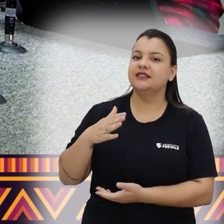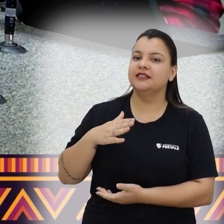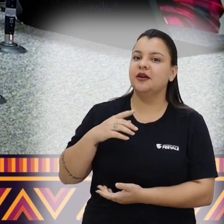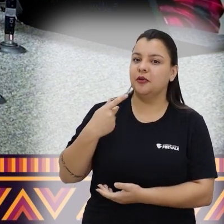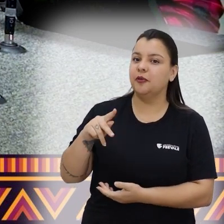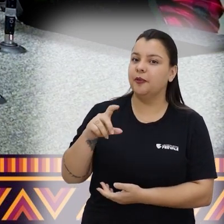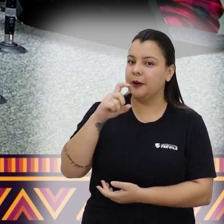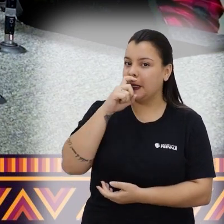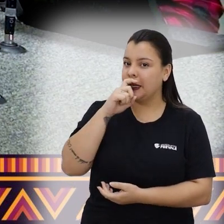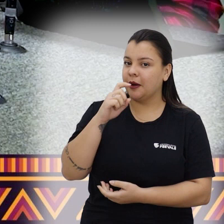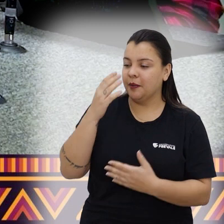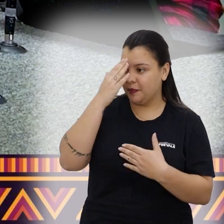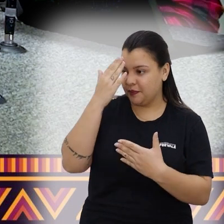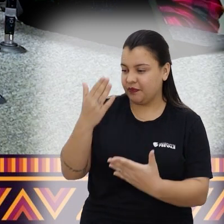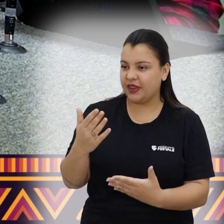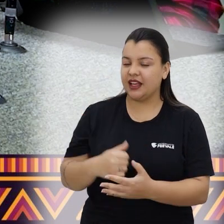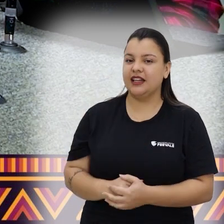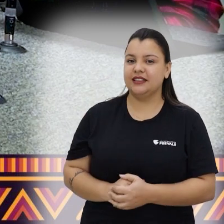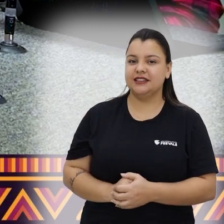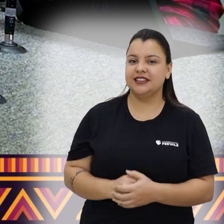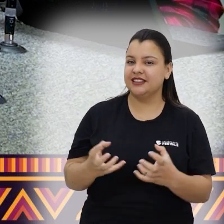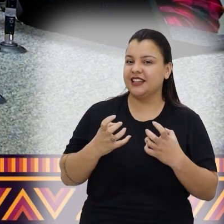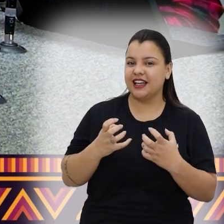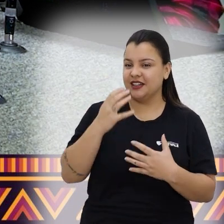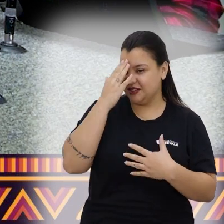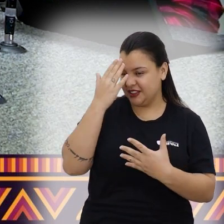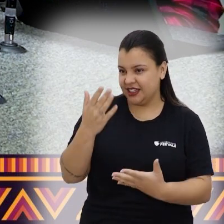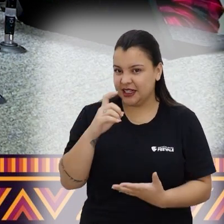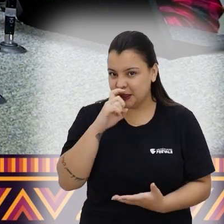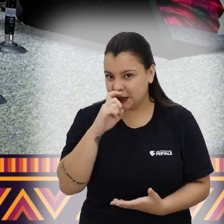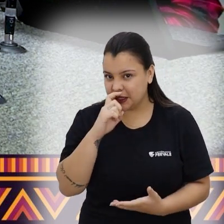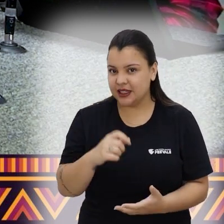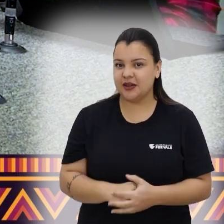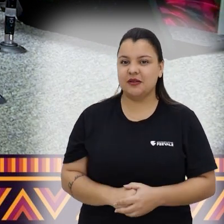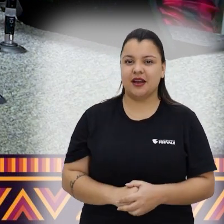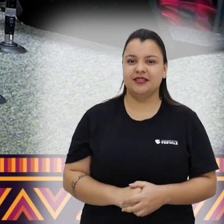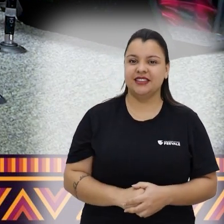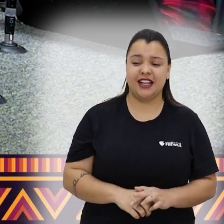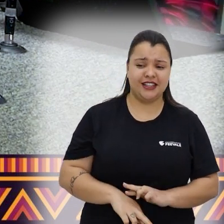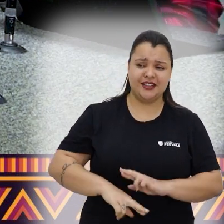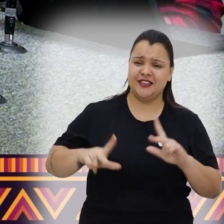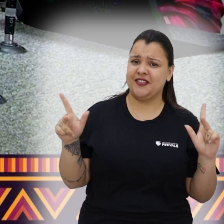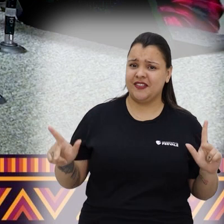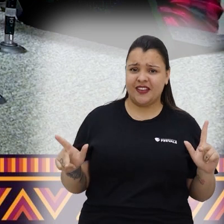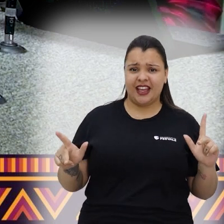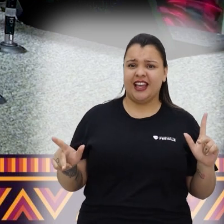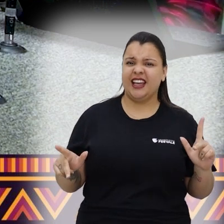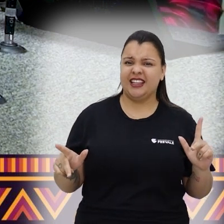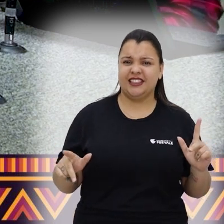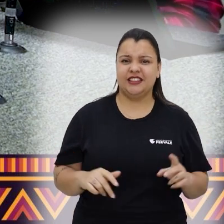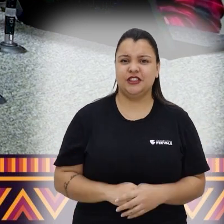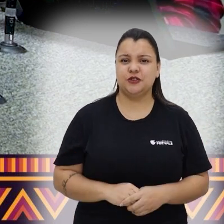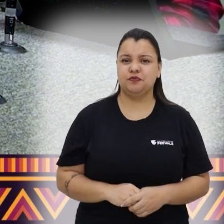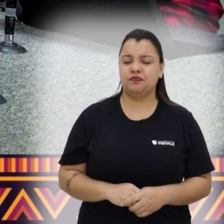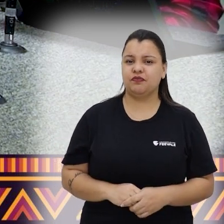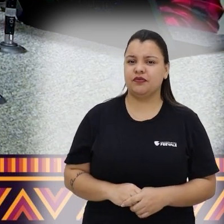ele. Tenho muito a agradecer teu pai, porque teu pai é foda, Eu tive sorte ainda